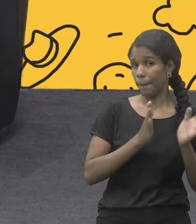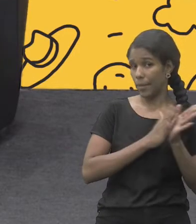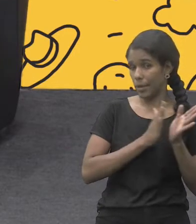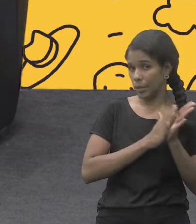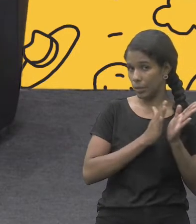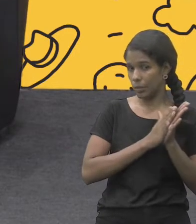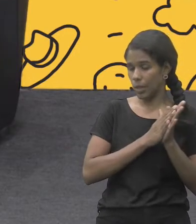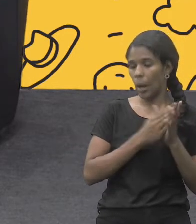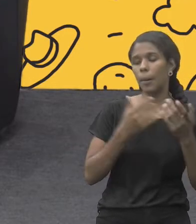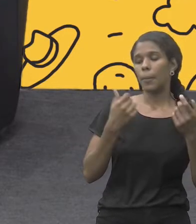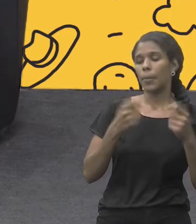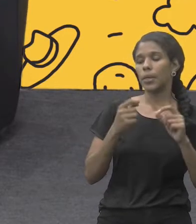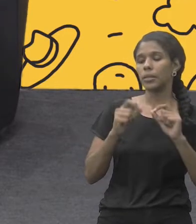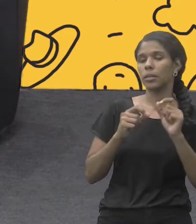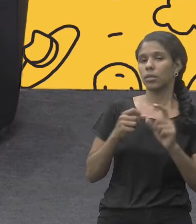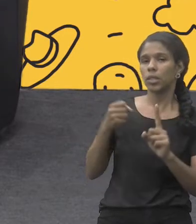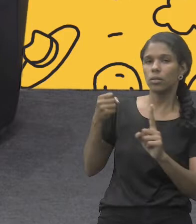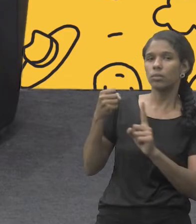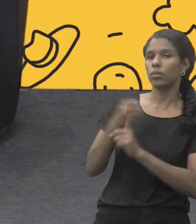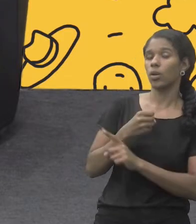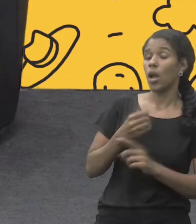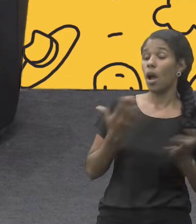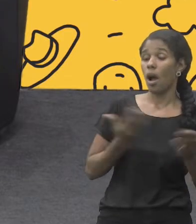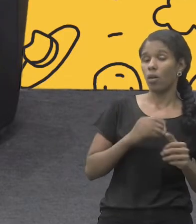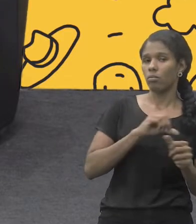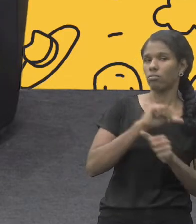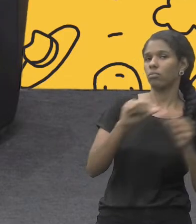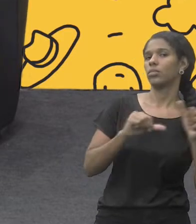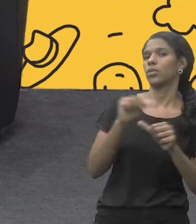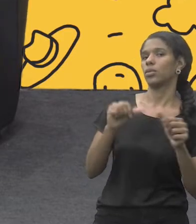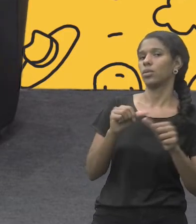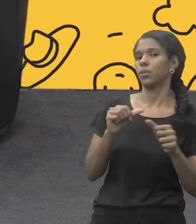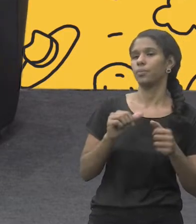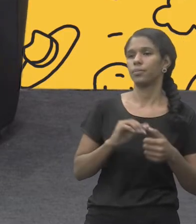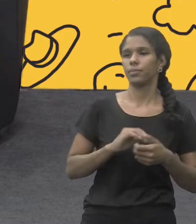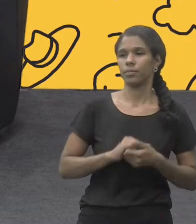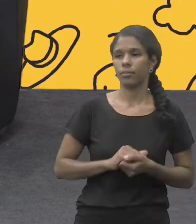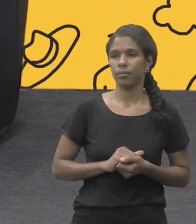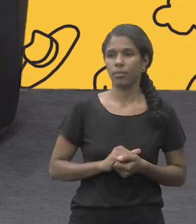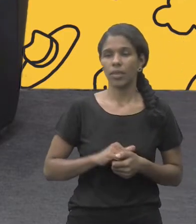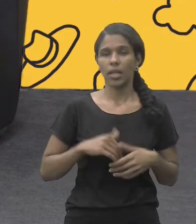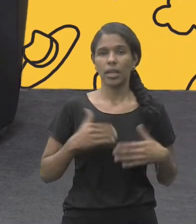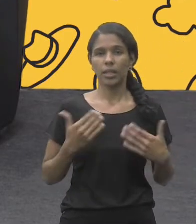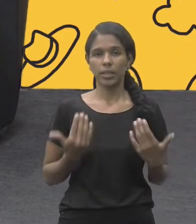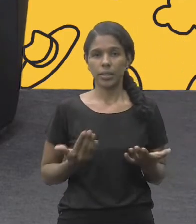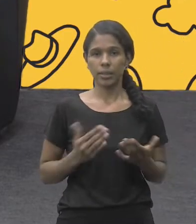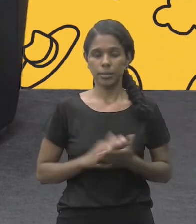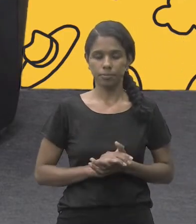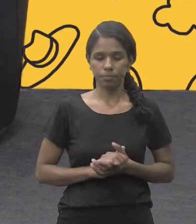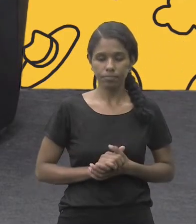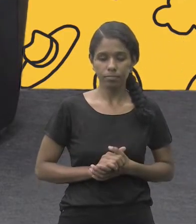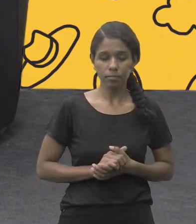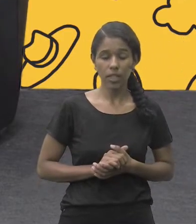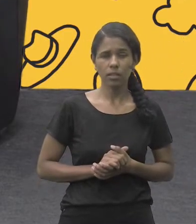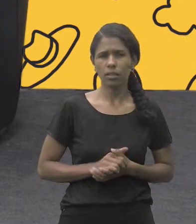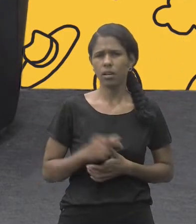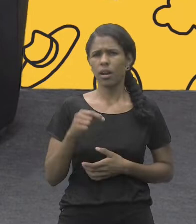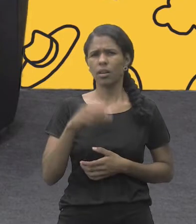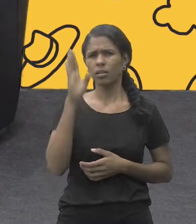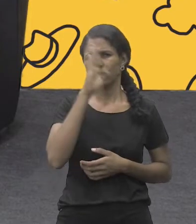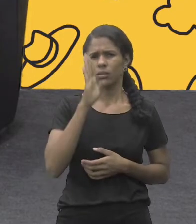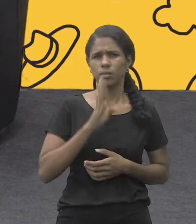já mudou. Agora a regra ainda bem, né? Mais. Mudou, né? Quais são as principais lutas usadas no Brasil para autodefesa?